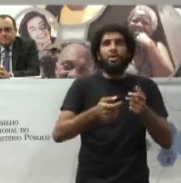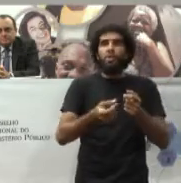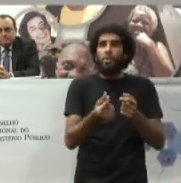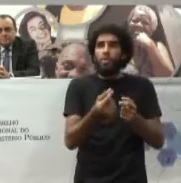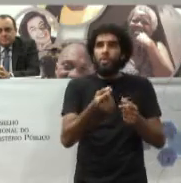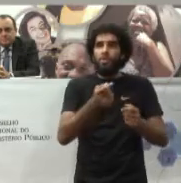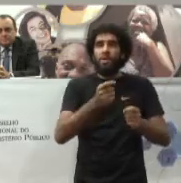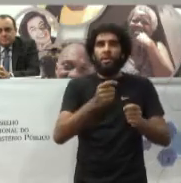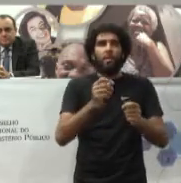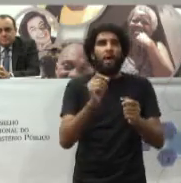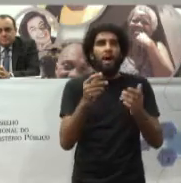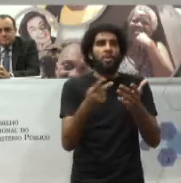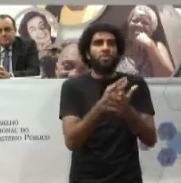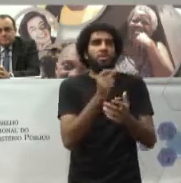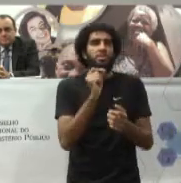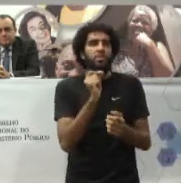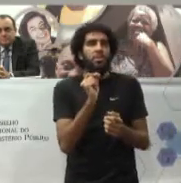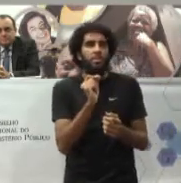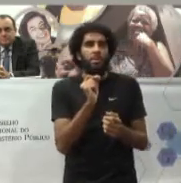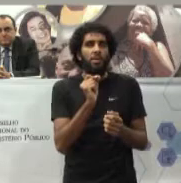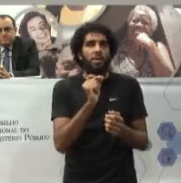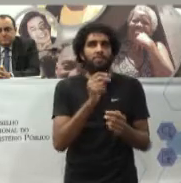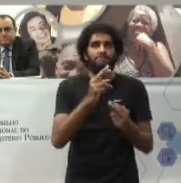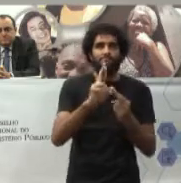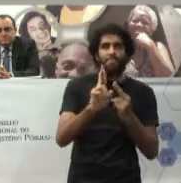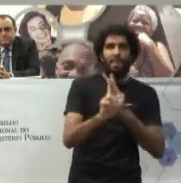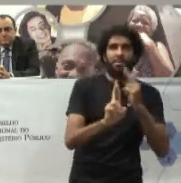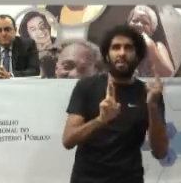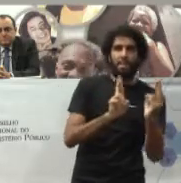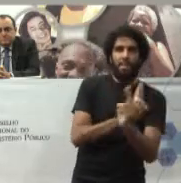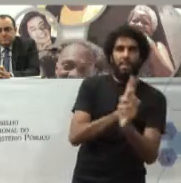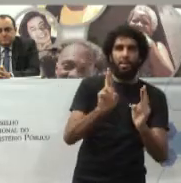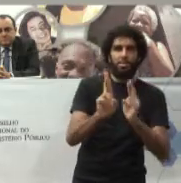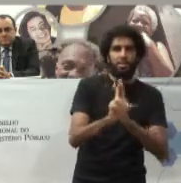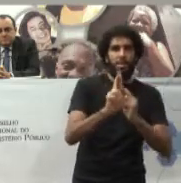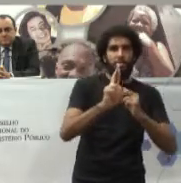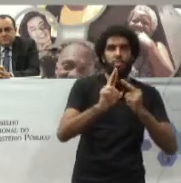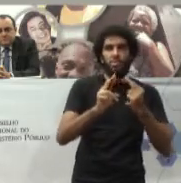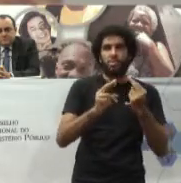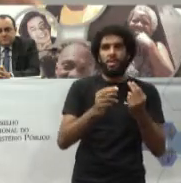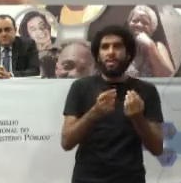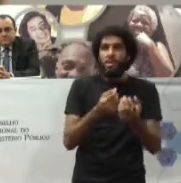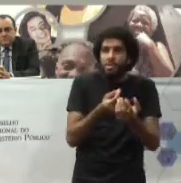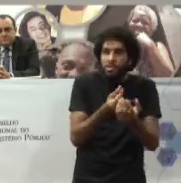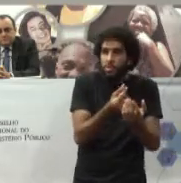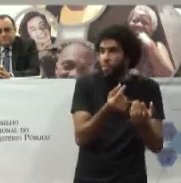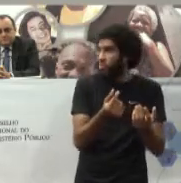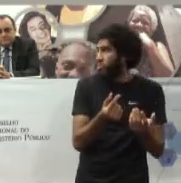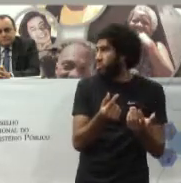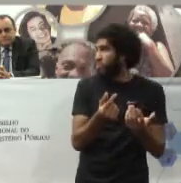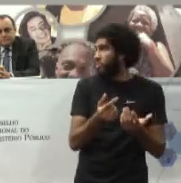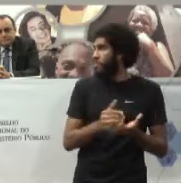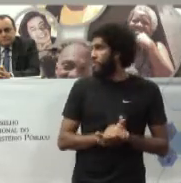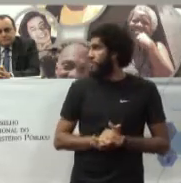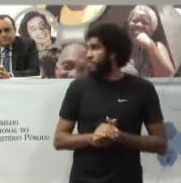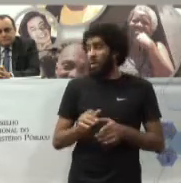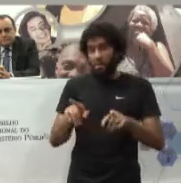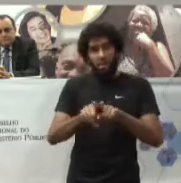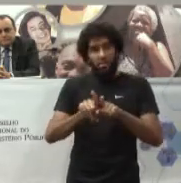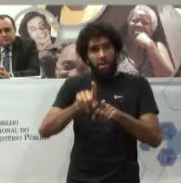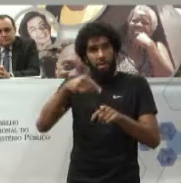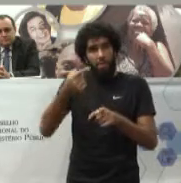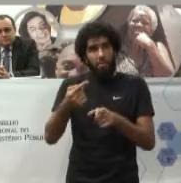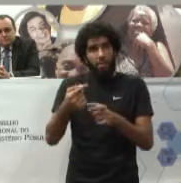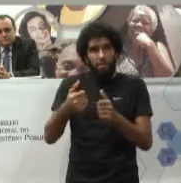pelas relações de consumo a ciência ea arte na qual me dediquei profissionalmente depois se aproximando